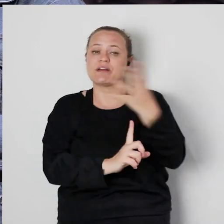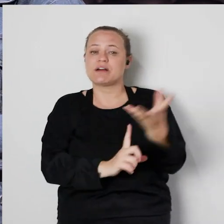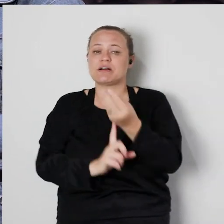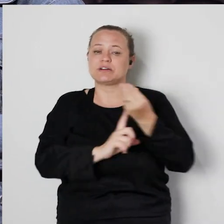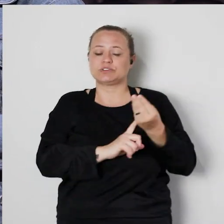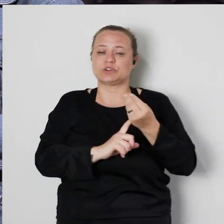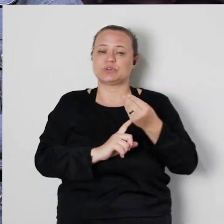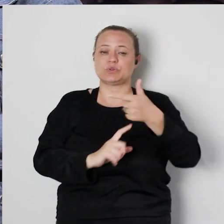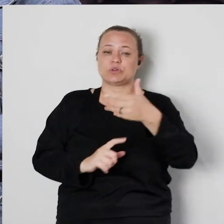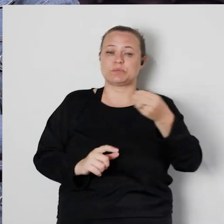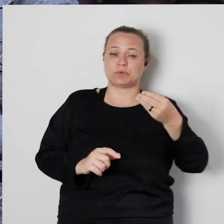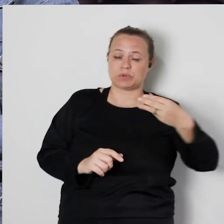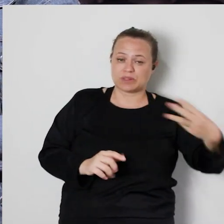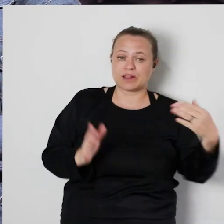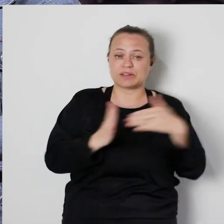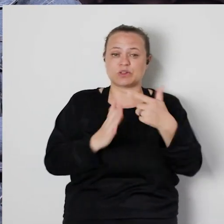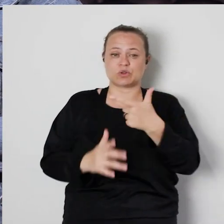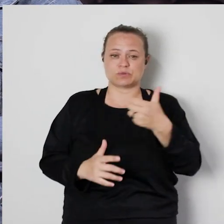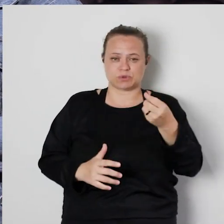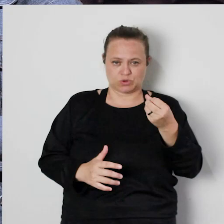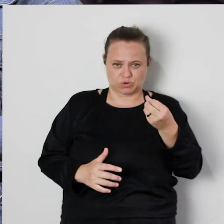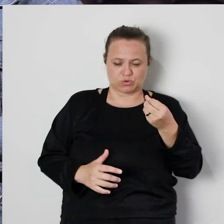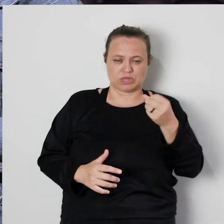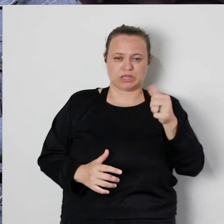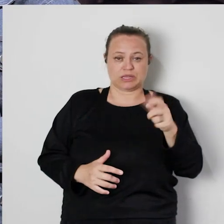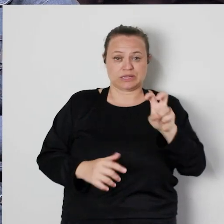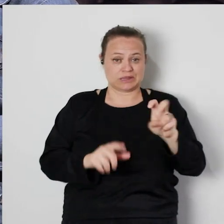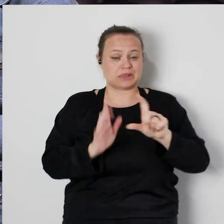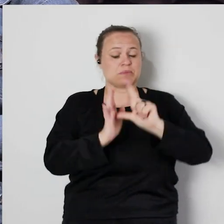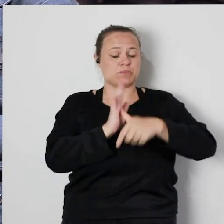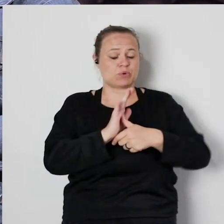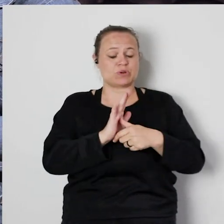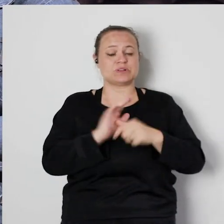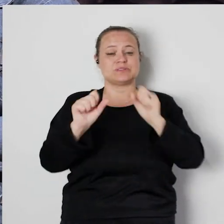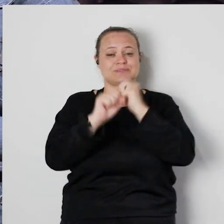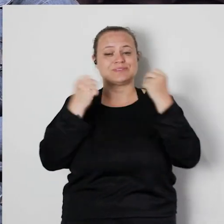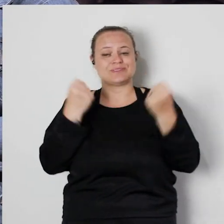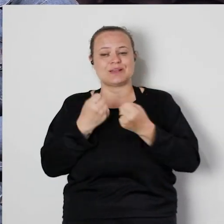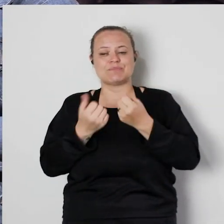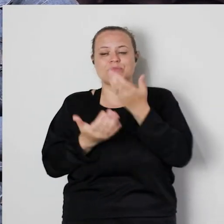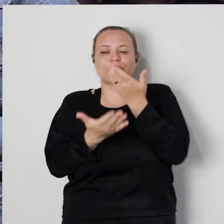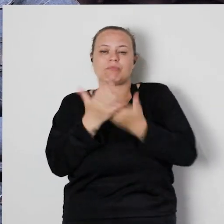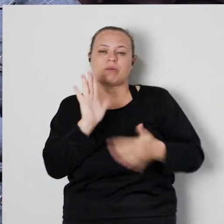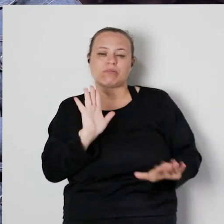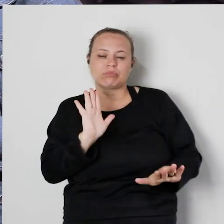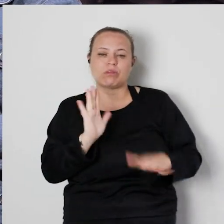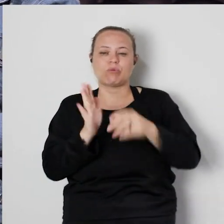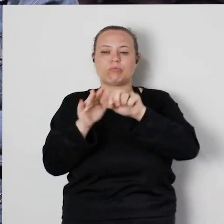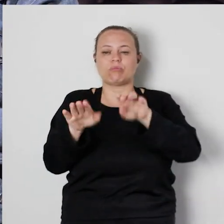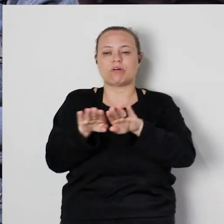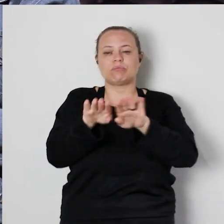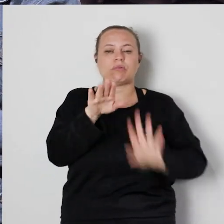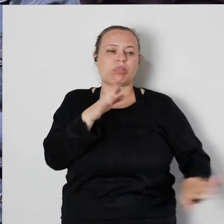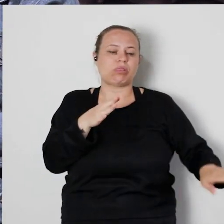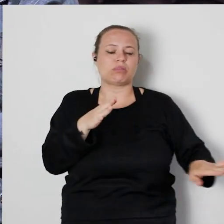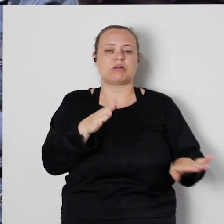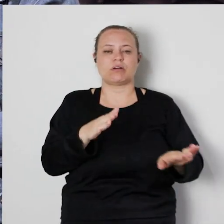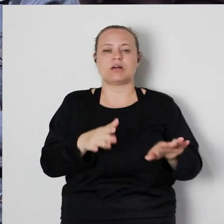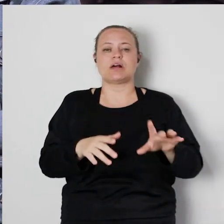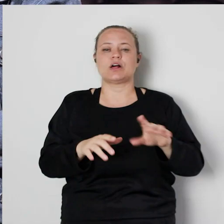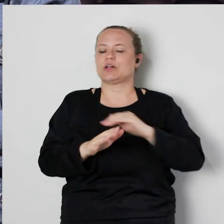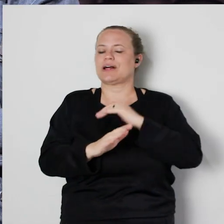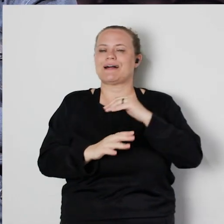de empregos, a subsistência, né? Então, de 2013 a 2015 a gente viu isso um pouco mais latente, depois o sistema ele acabou passando